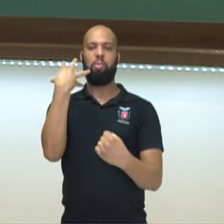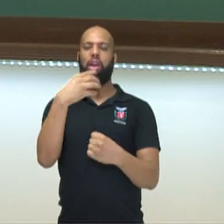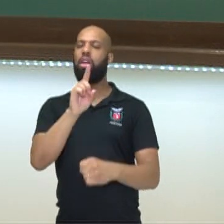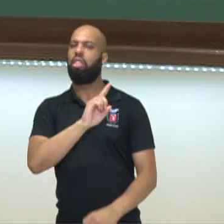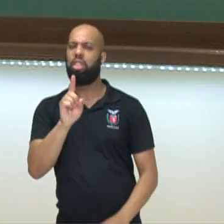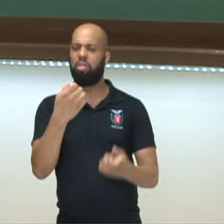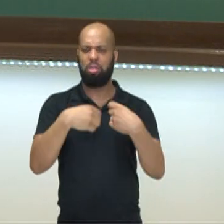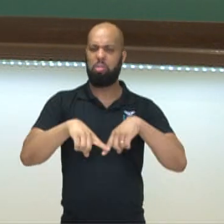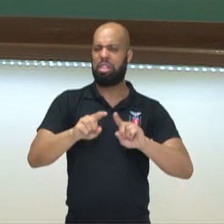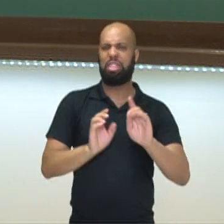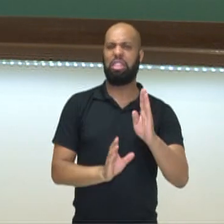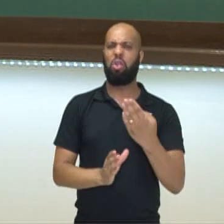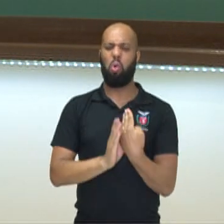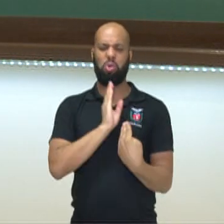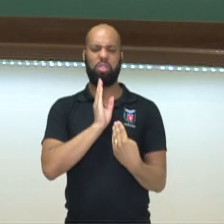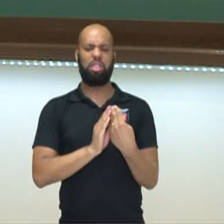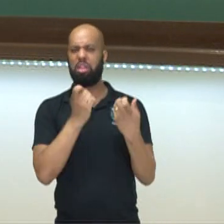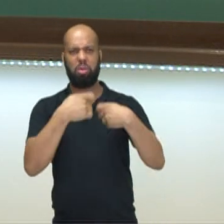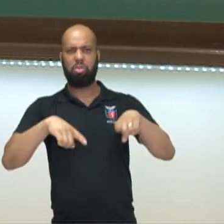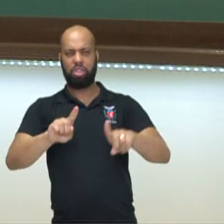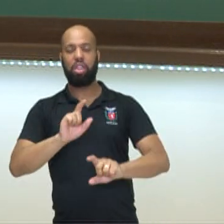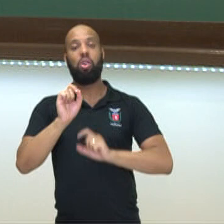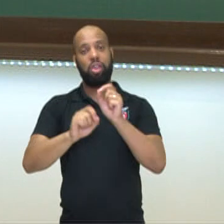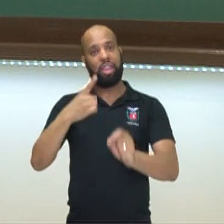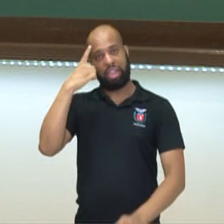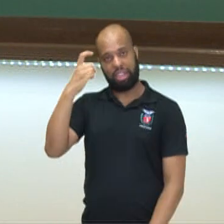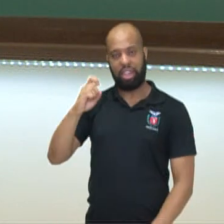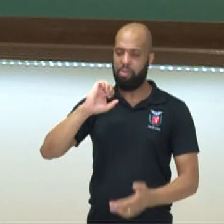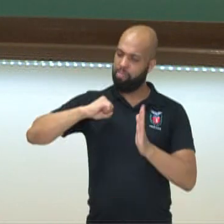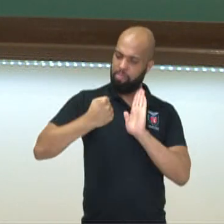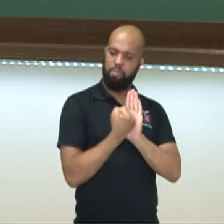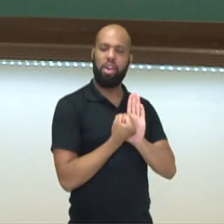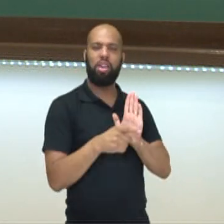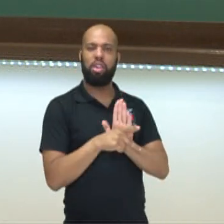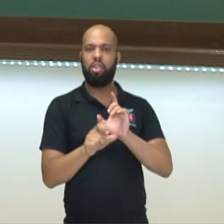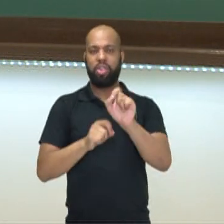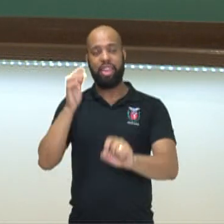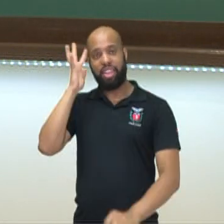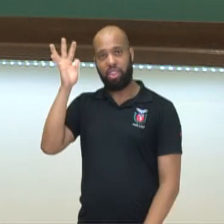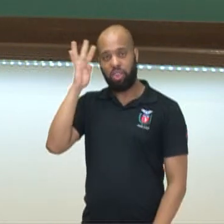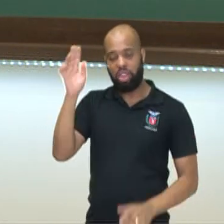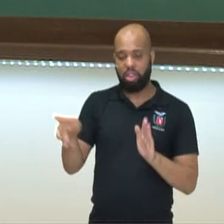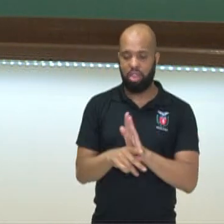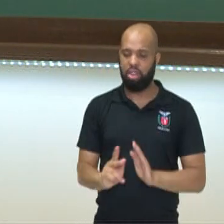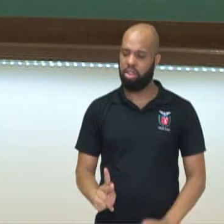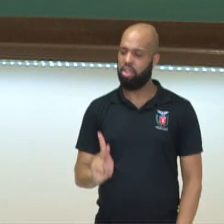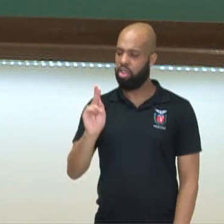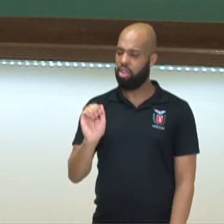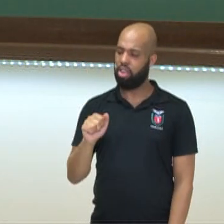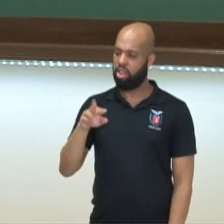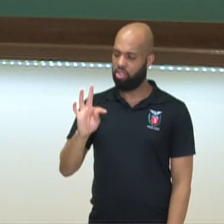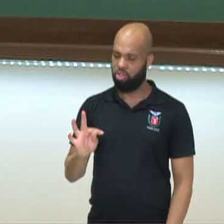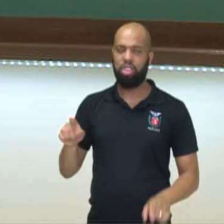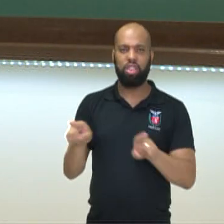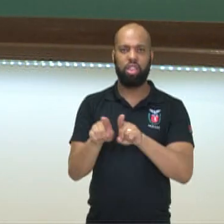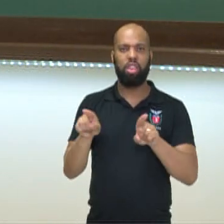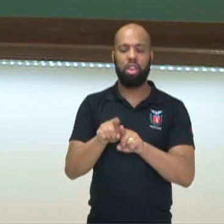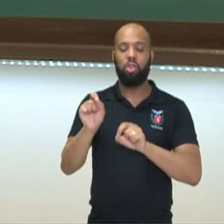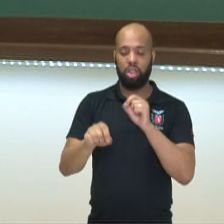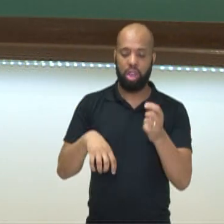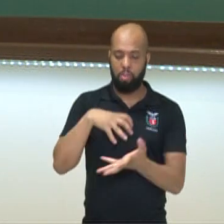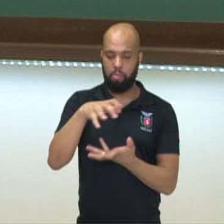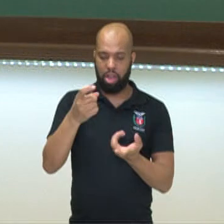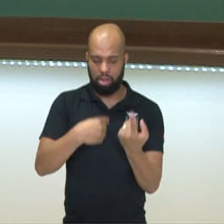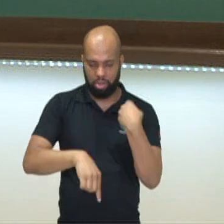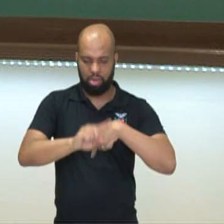de outras pessoas. Essa é uma ideia muito marcante da teoria kantiana e que nos remete também à sua